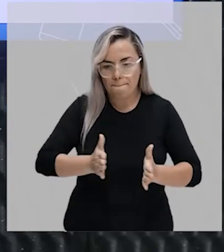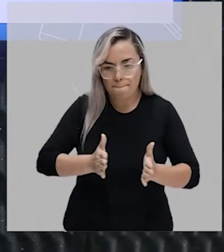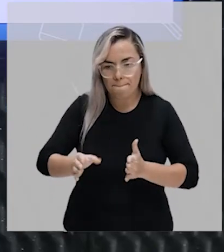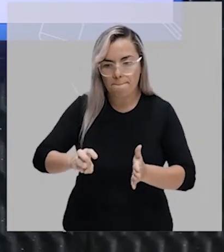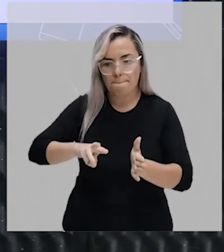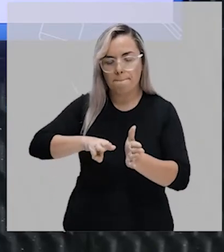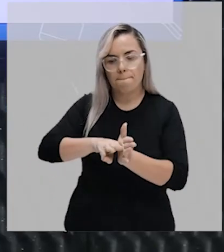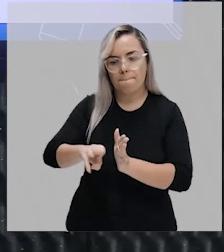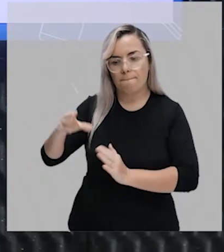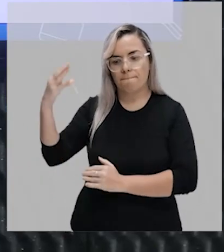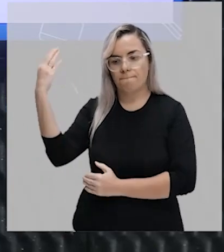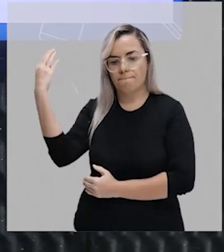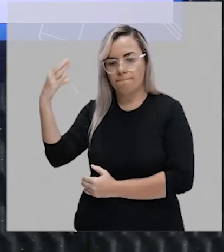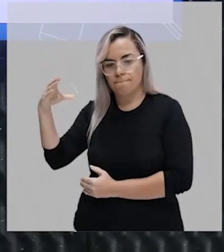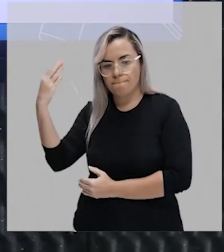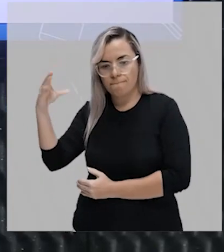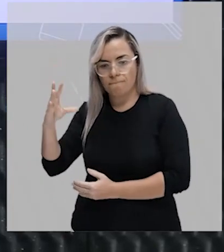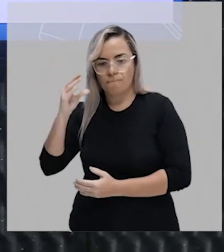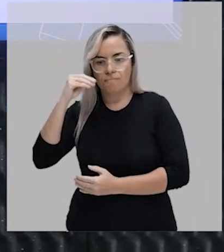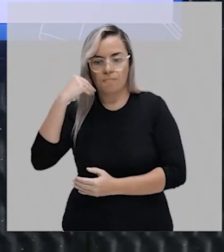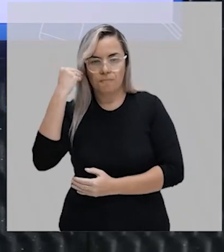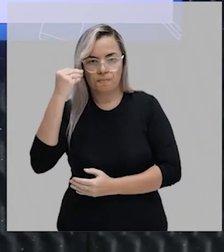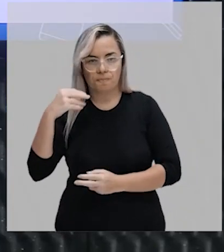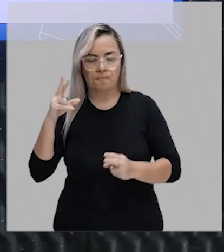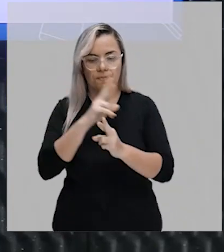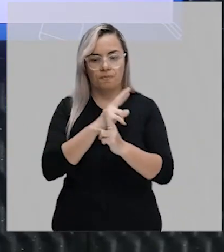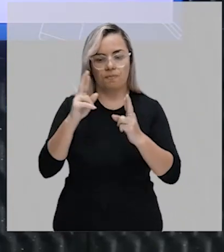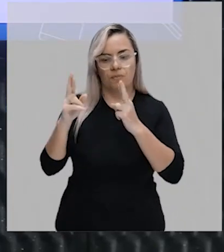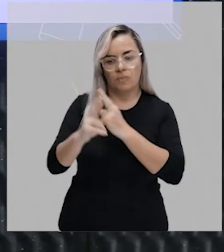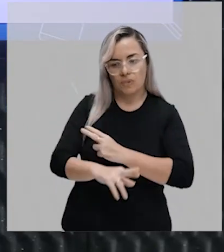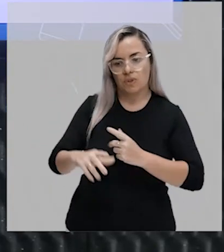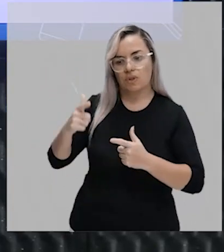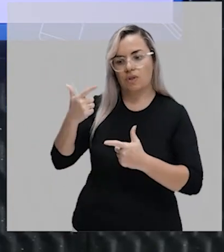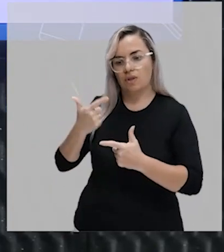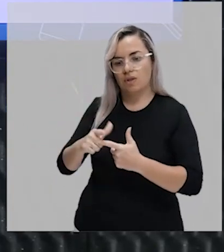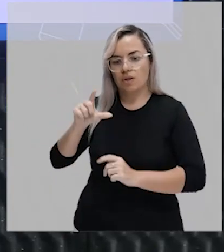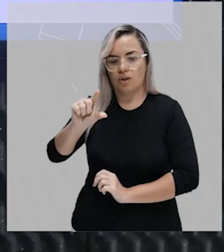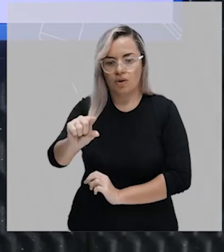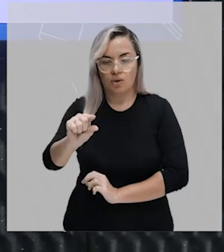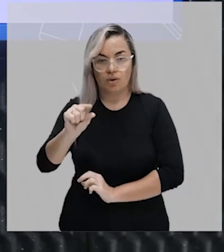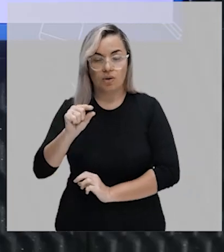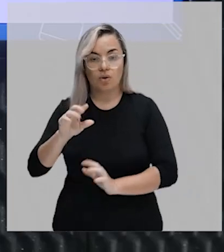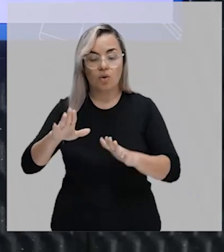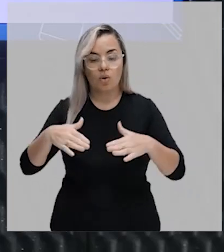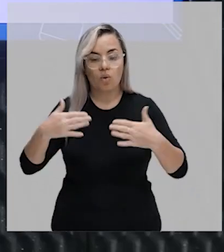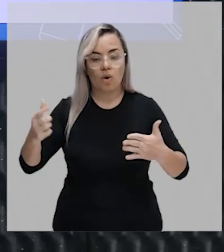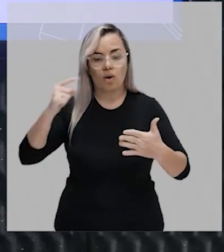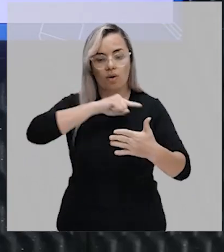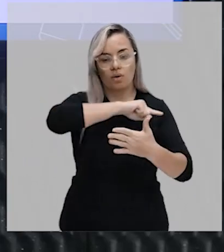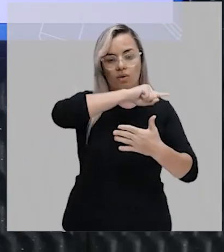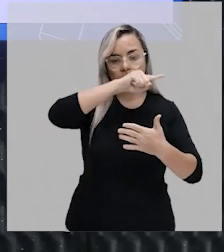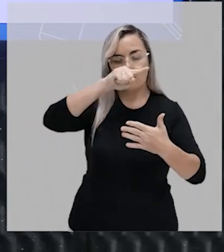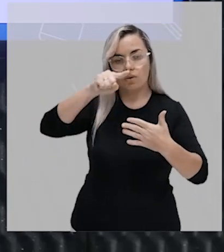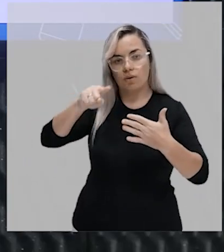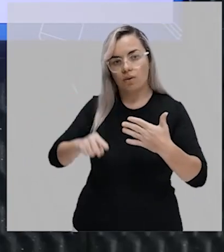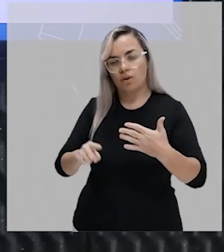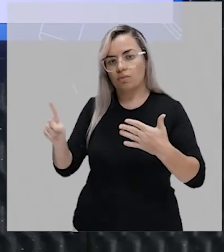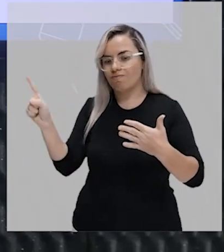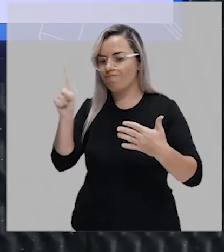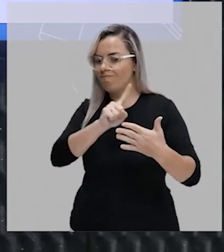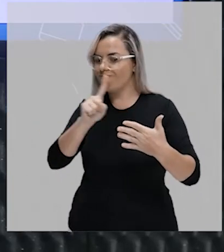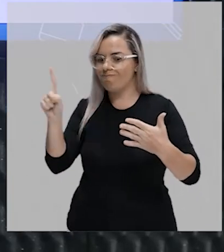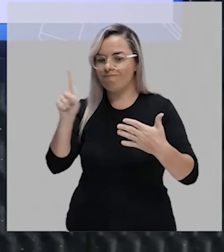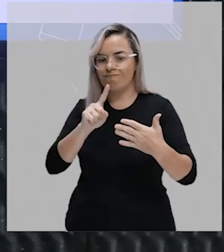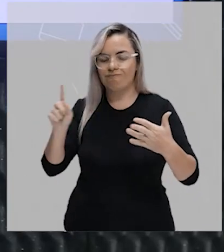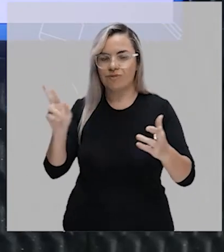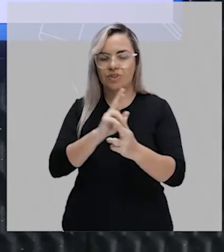um experimento relacionado a essa problemática, assinale a opção que não